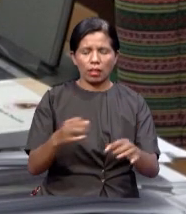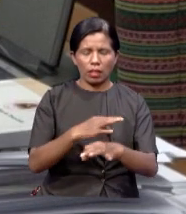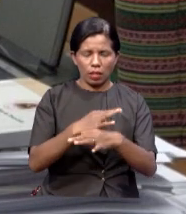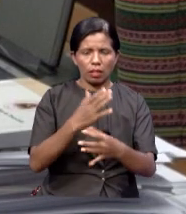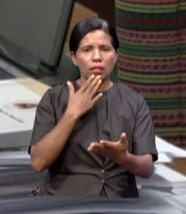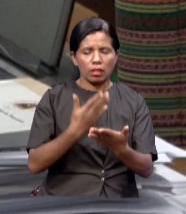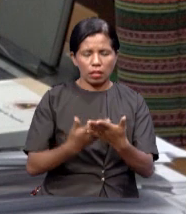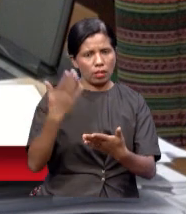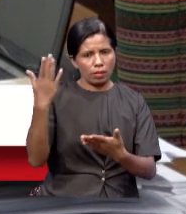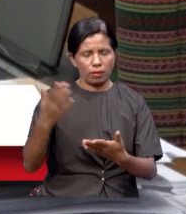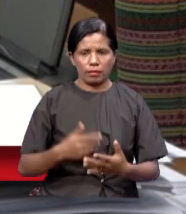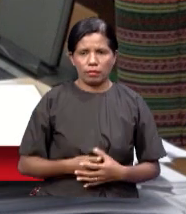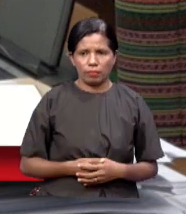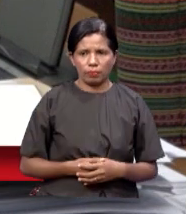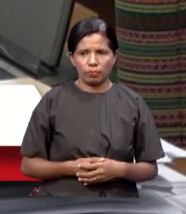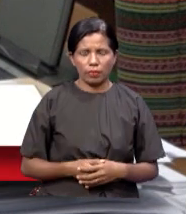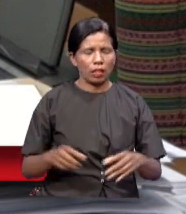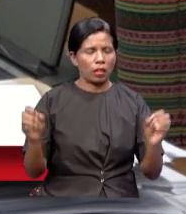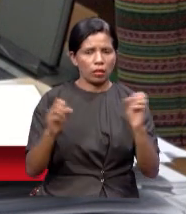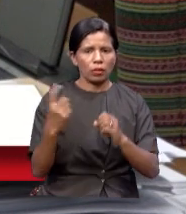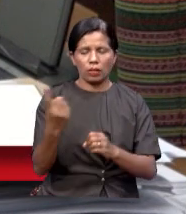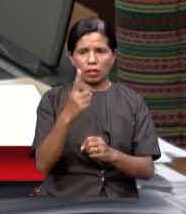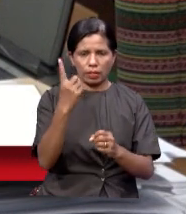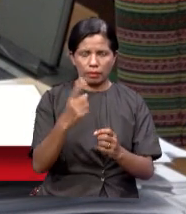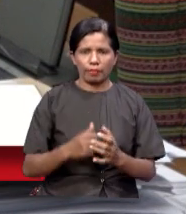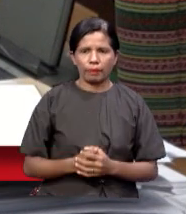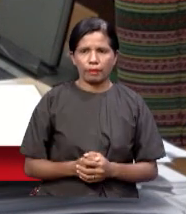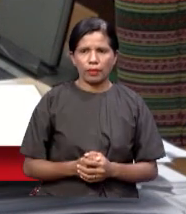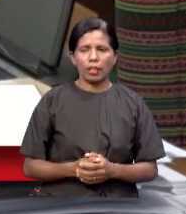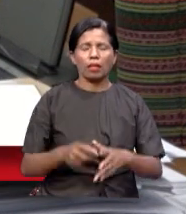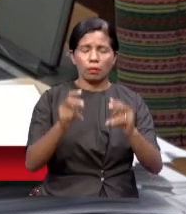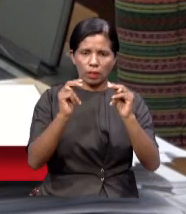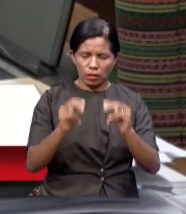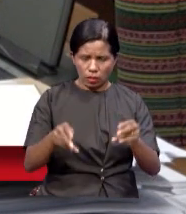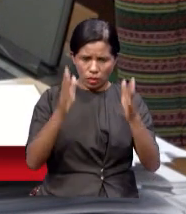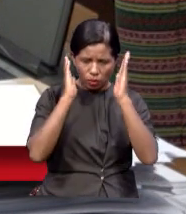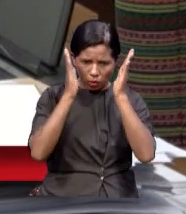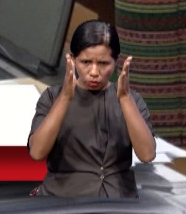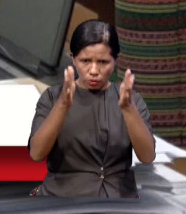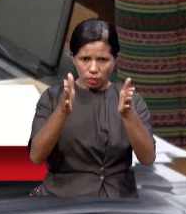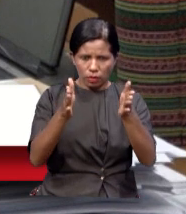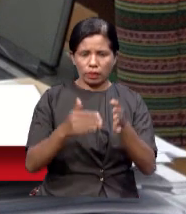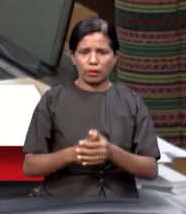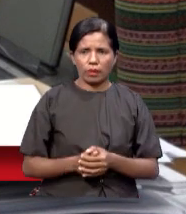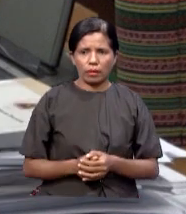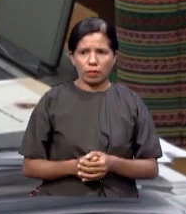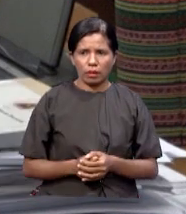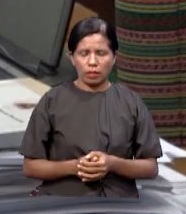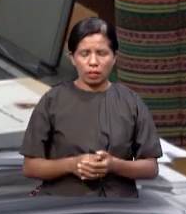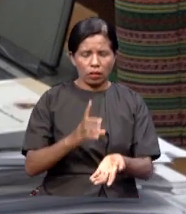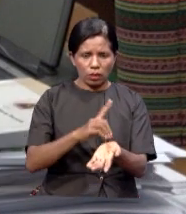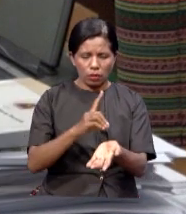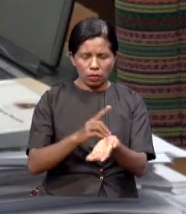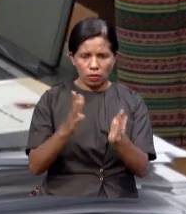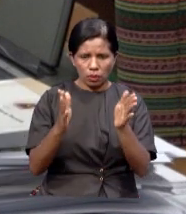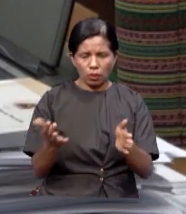dia que naba. E los de tida ne, precisa tau matang mos baia, profissional Sira,